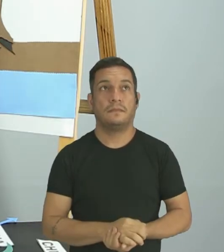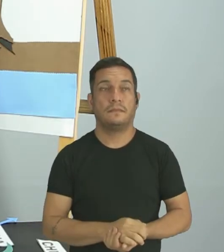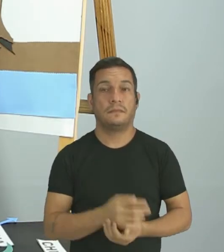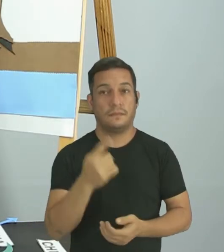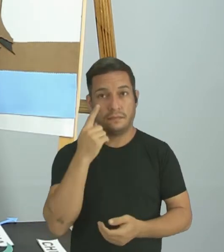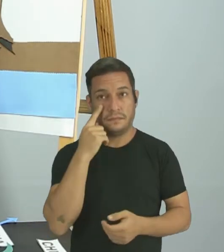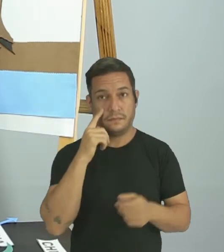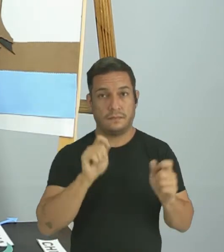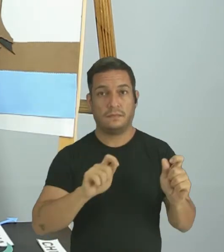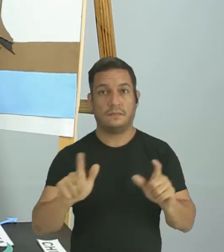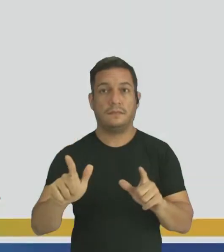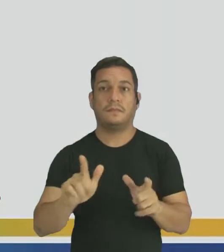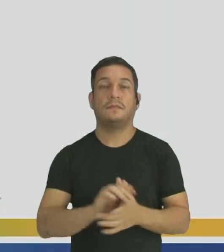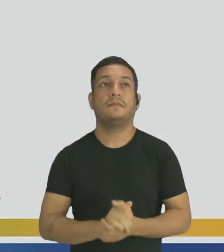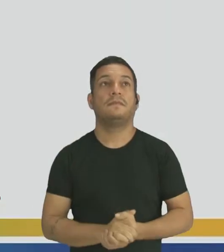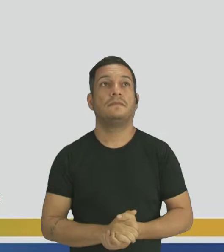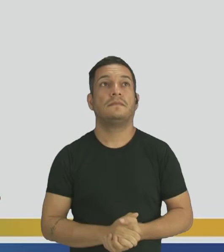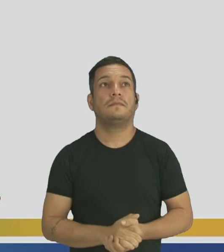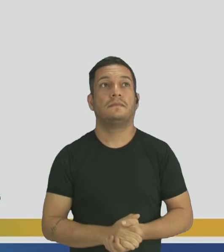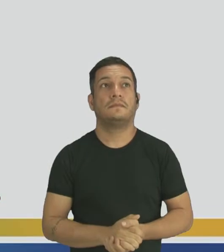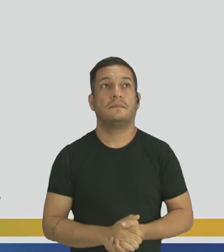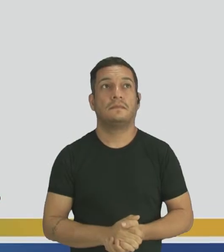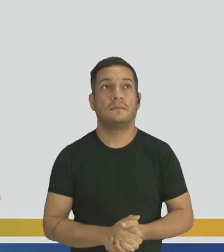aí na telinha.